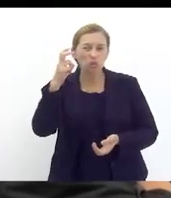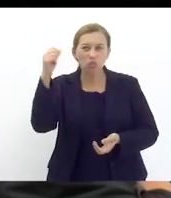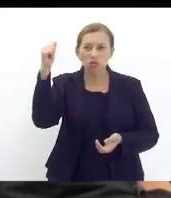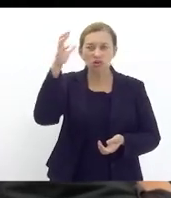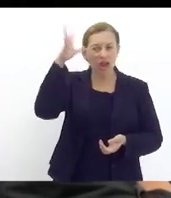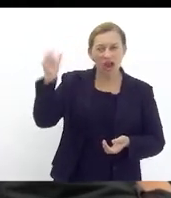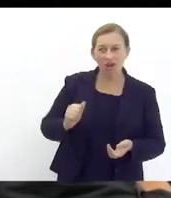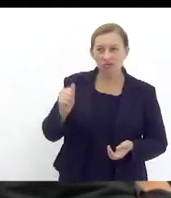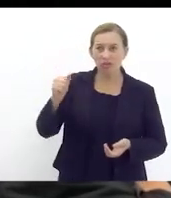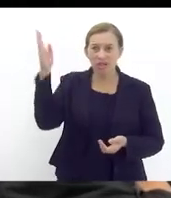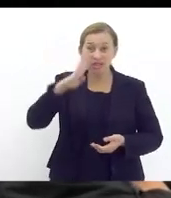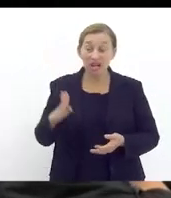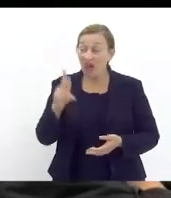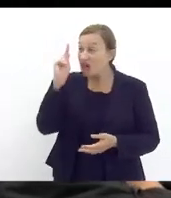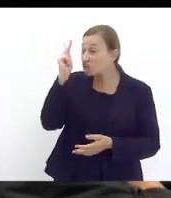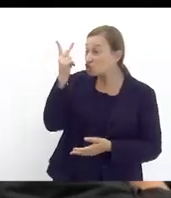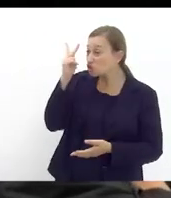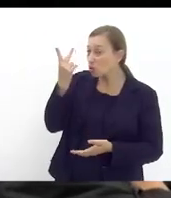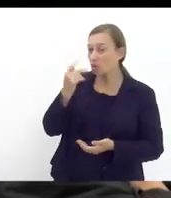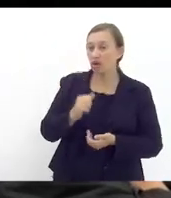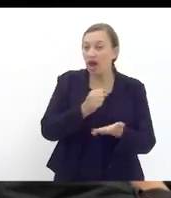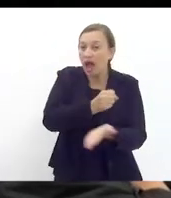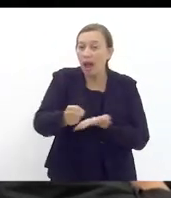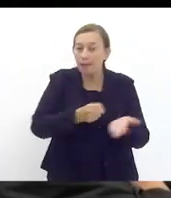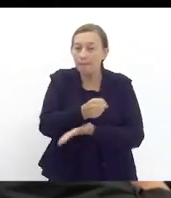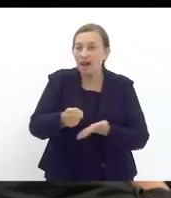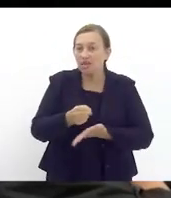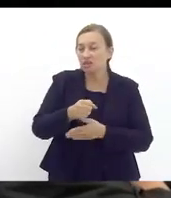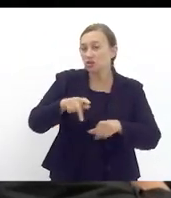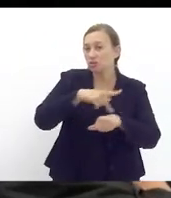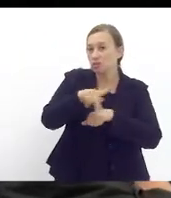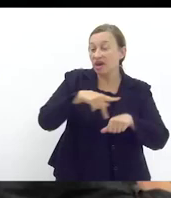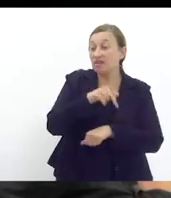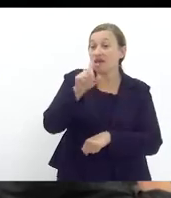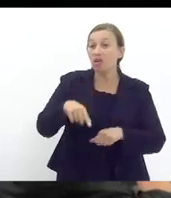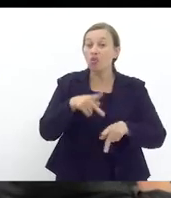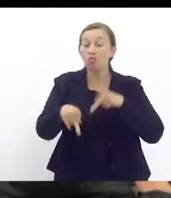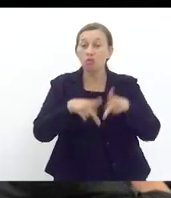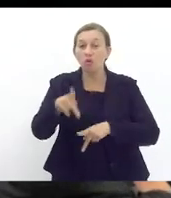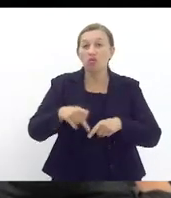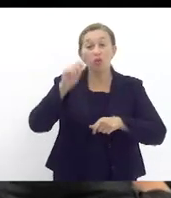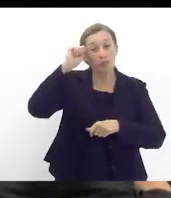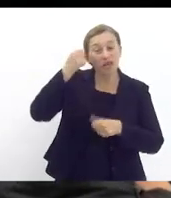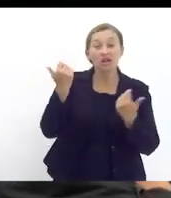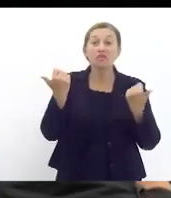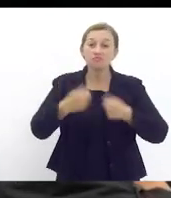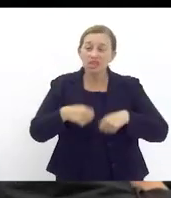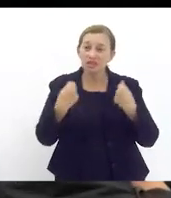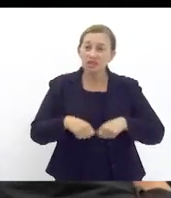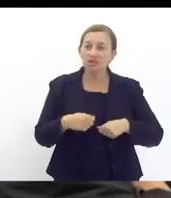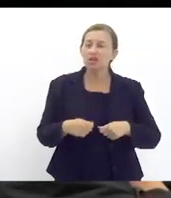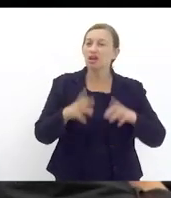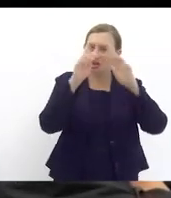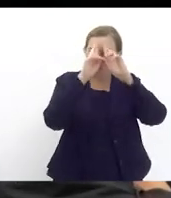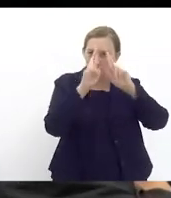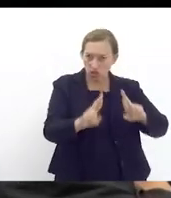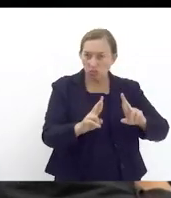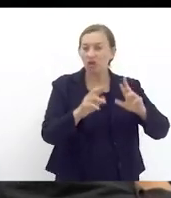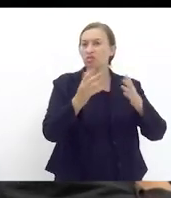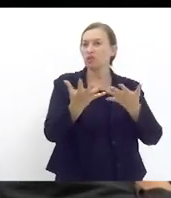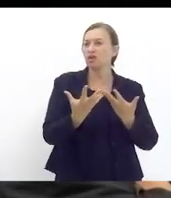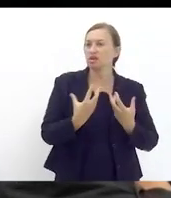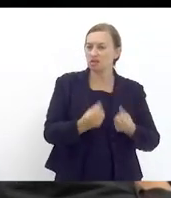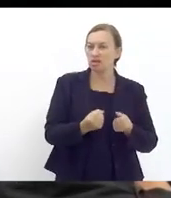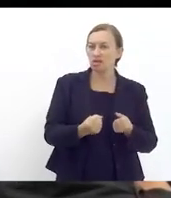É histórica né a base desse país é o povo preto e a gente precisa esse respeito esse